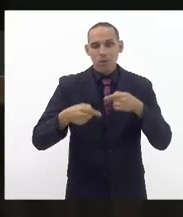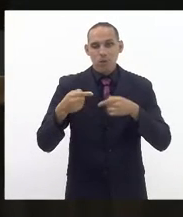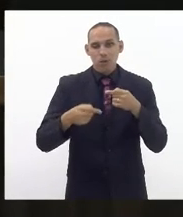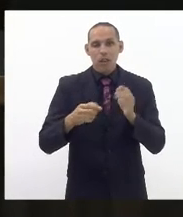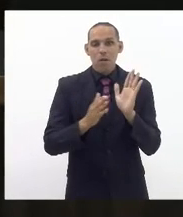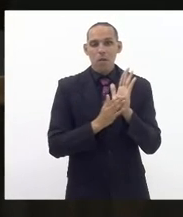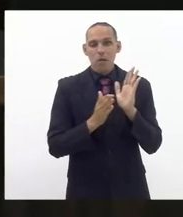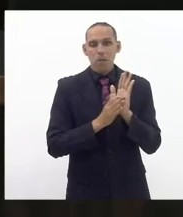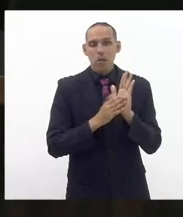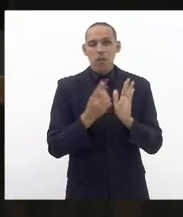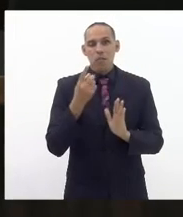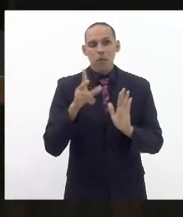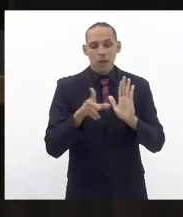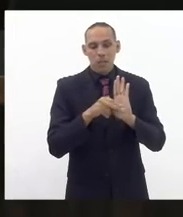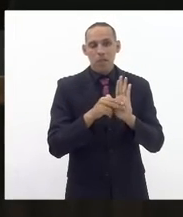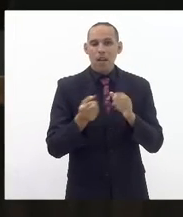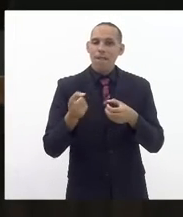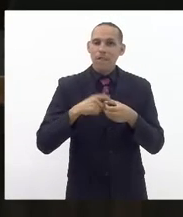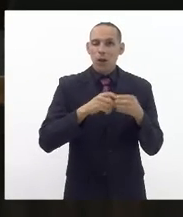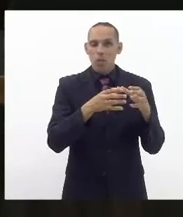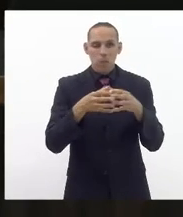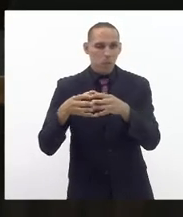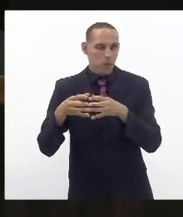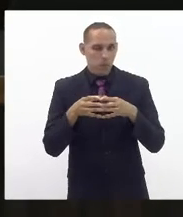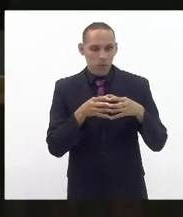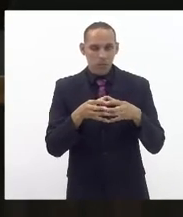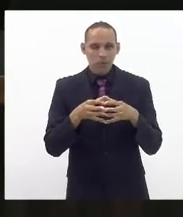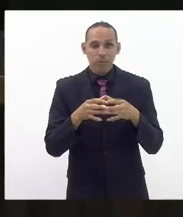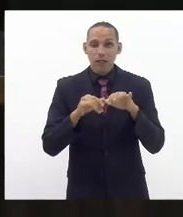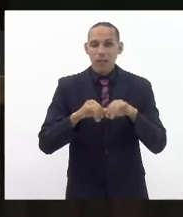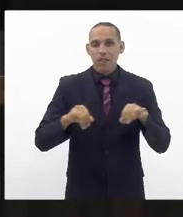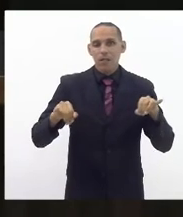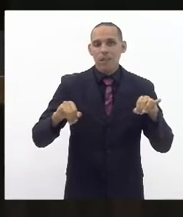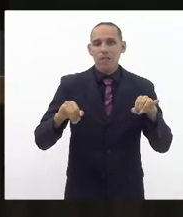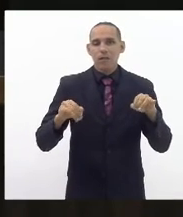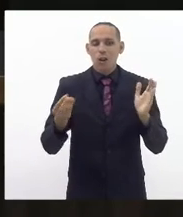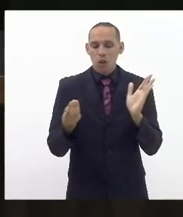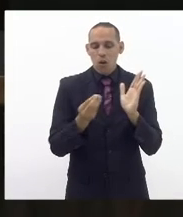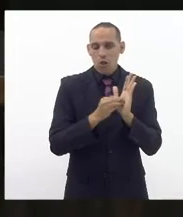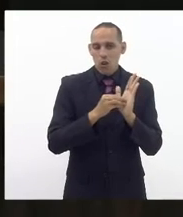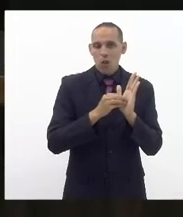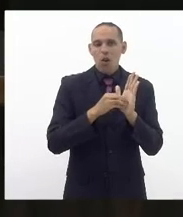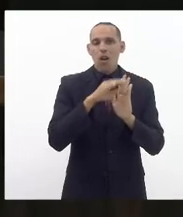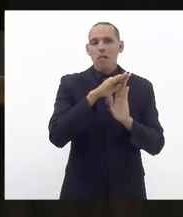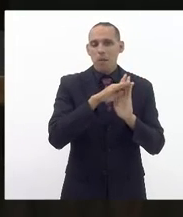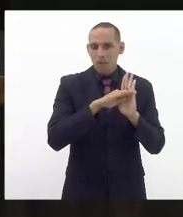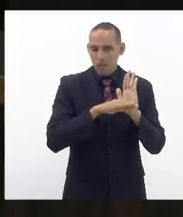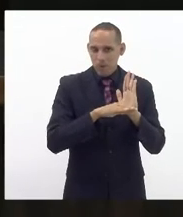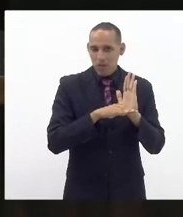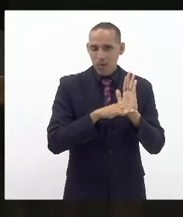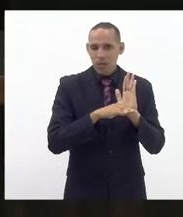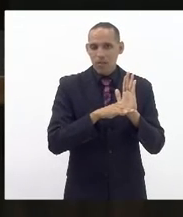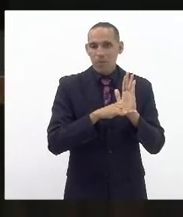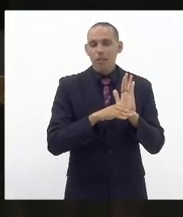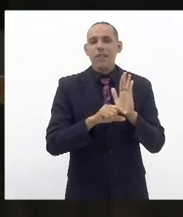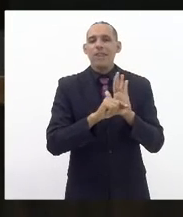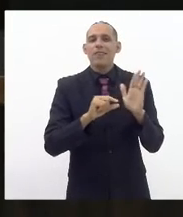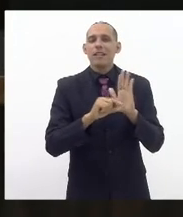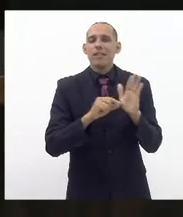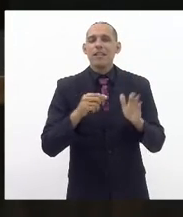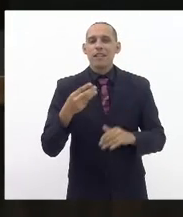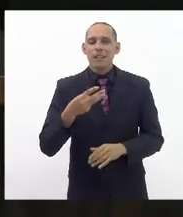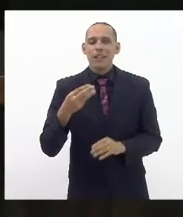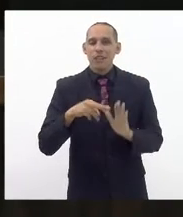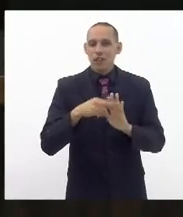proposta recebeu uma emenda e retorna às comissões. Anuncio, incluído na ordem do dia, de acordo com o inciso 3º do artigo 47 do